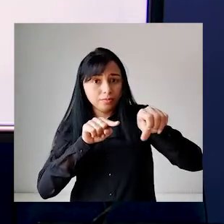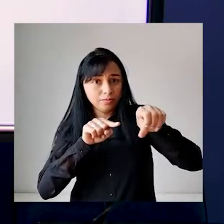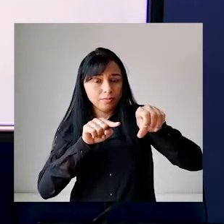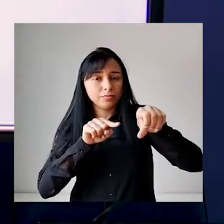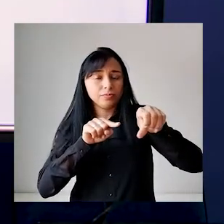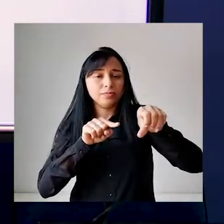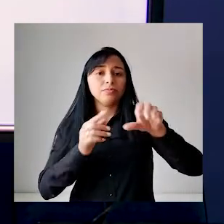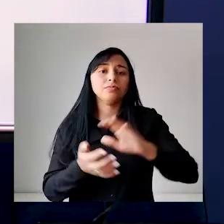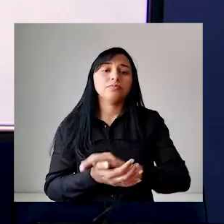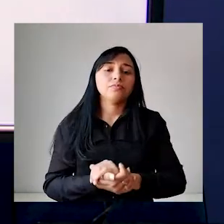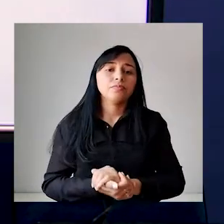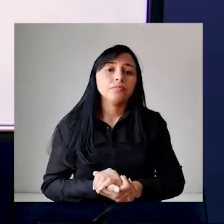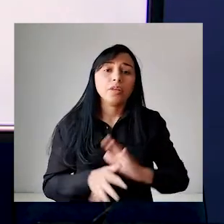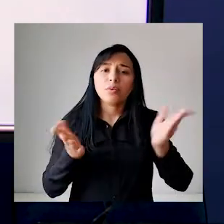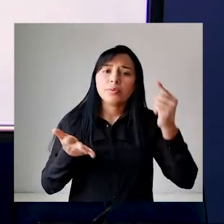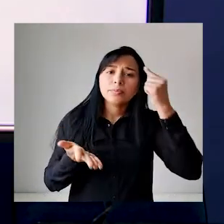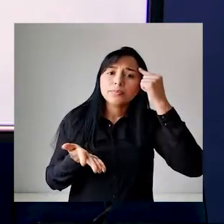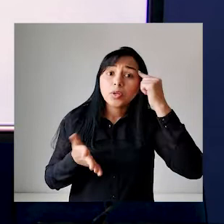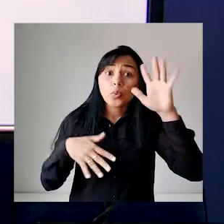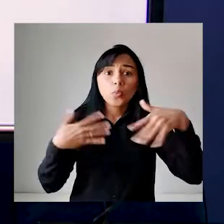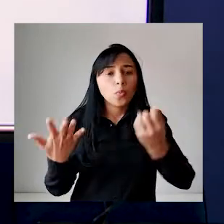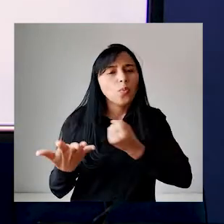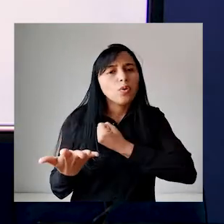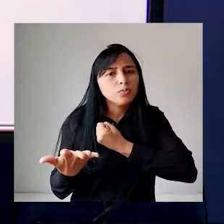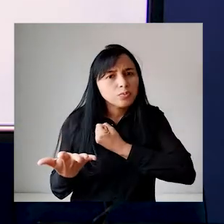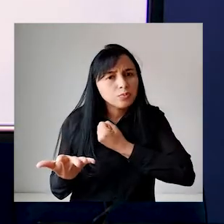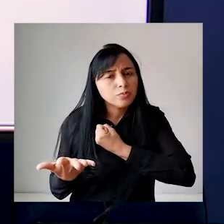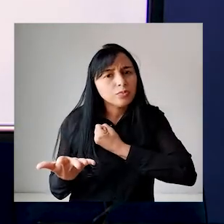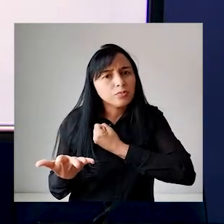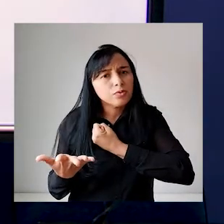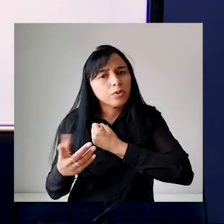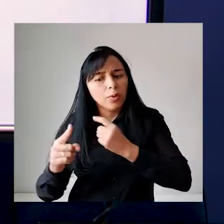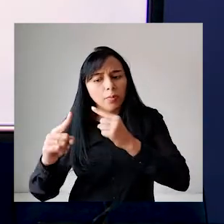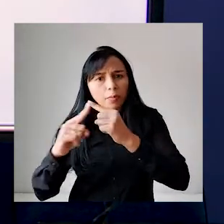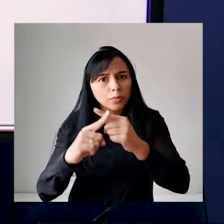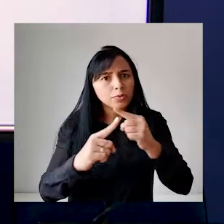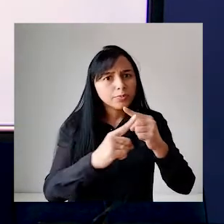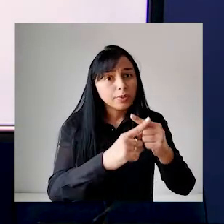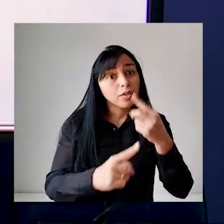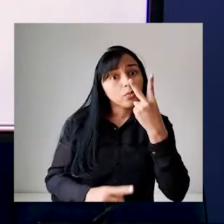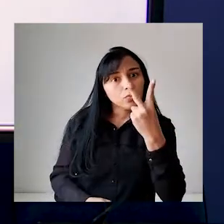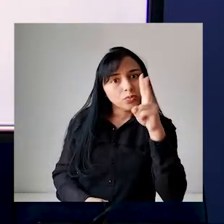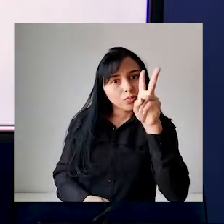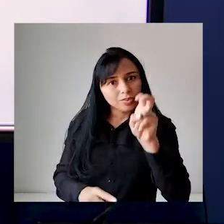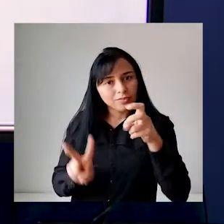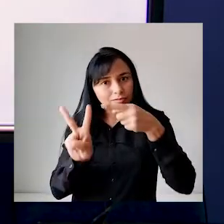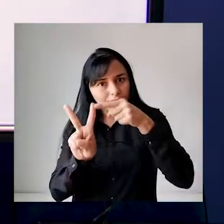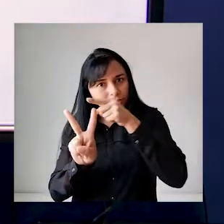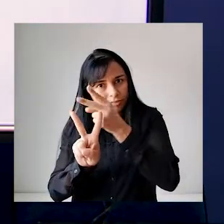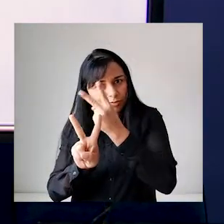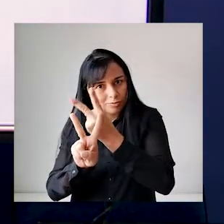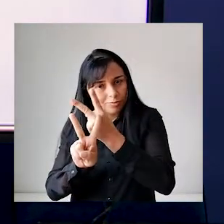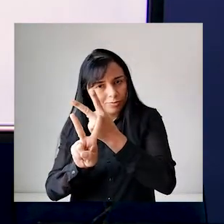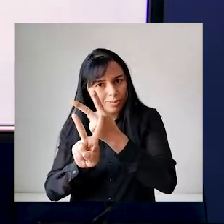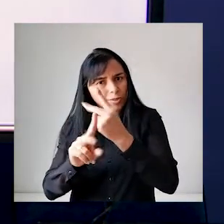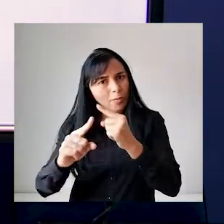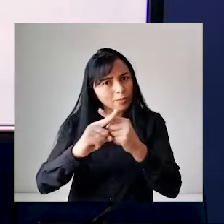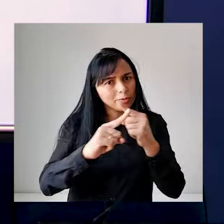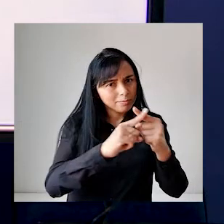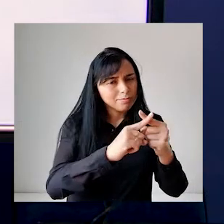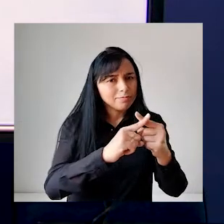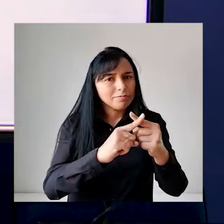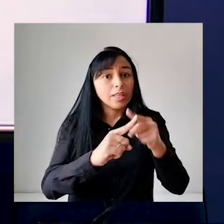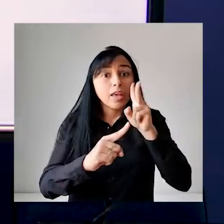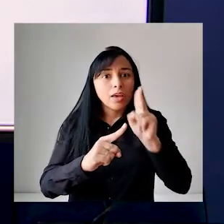preposição. Ou seja, qual é o número B, que é elevado a N, no caso aqui é 2. Então, qual o número que é elevado ao quadrado vai